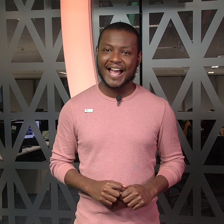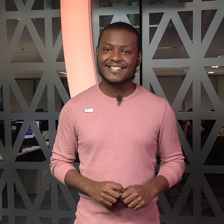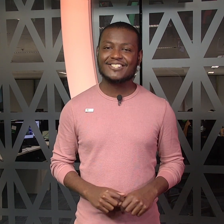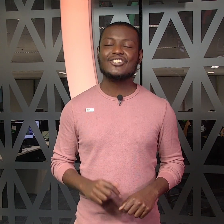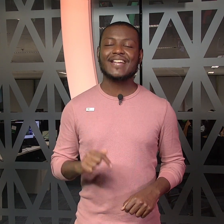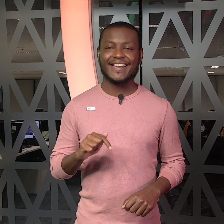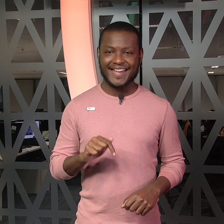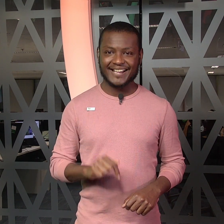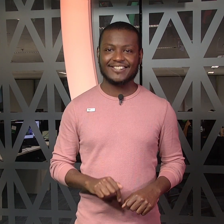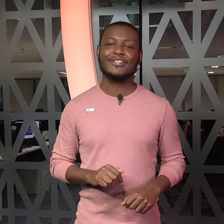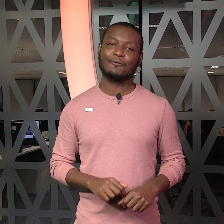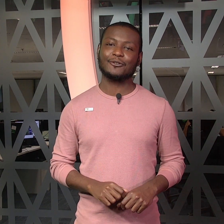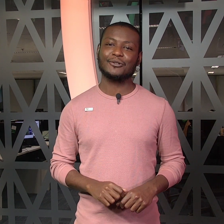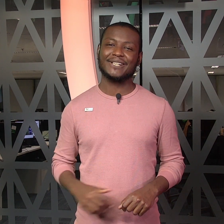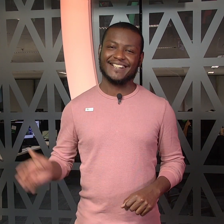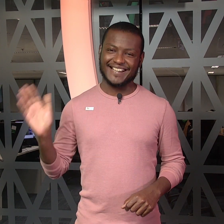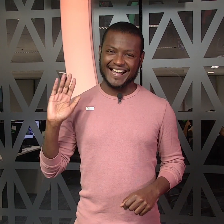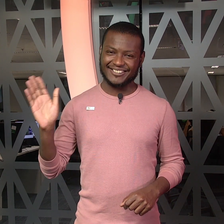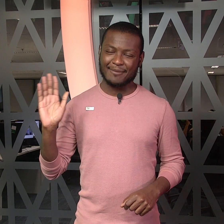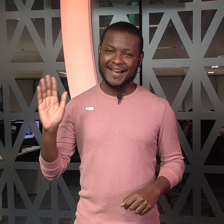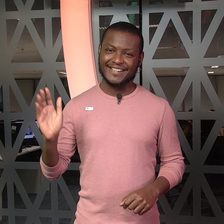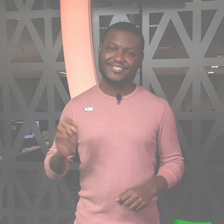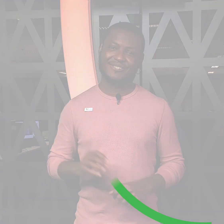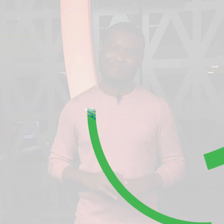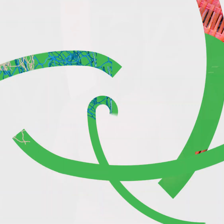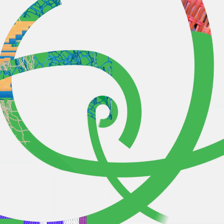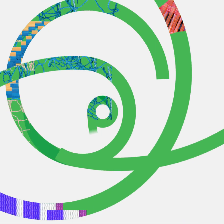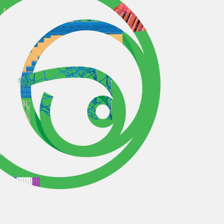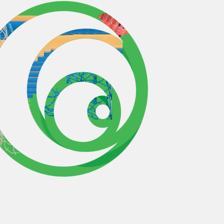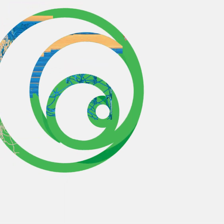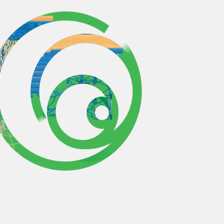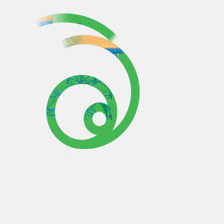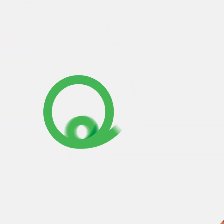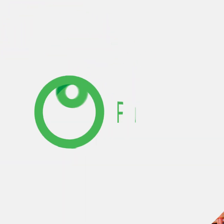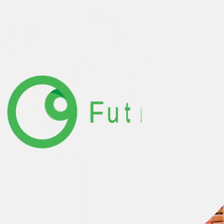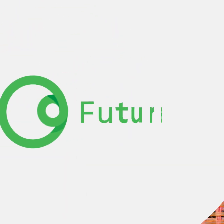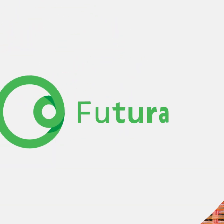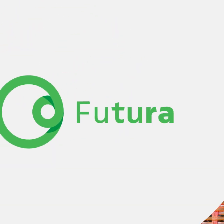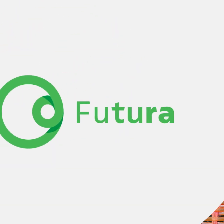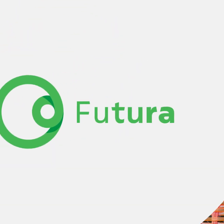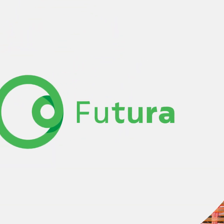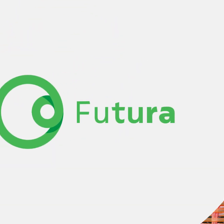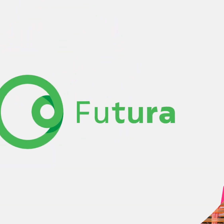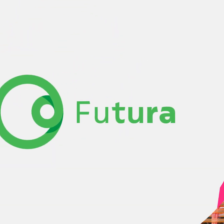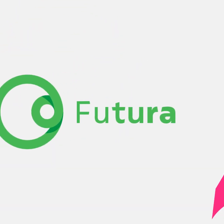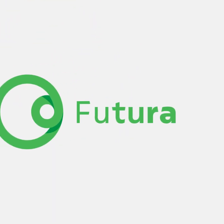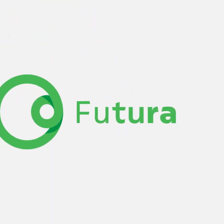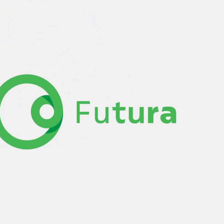Educação antirracista é aqui no Futura. Até mais!